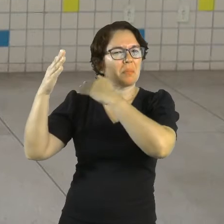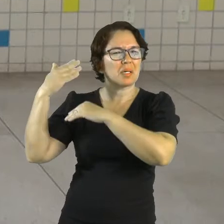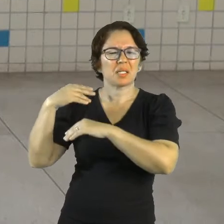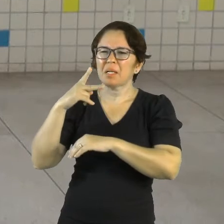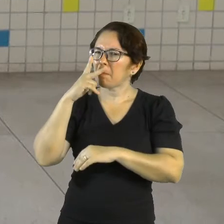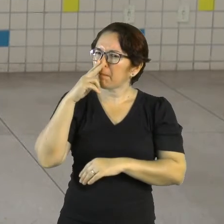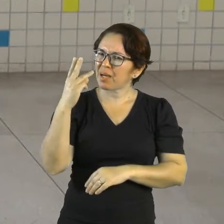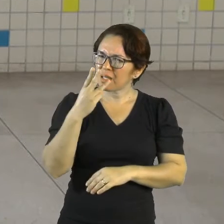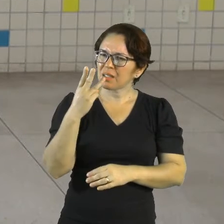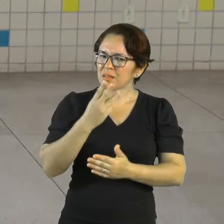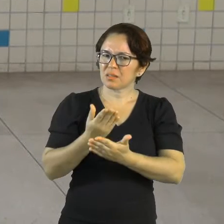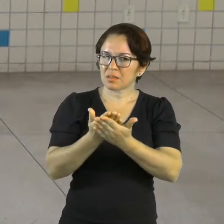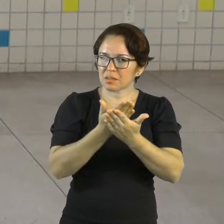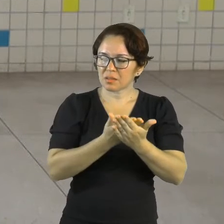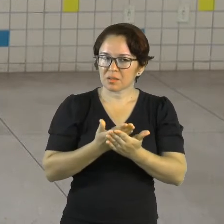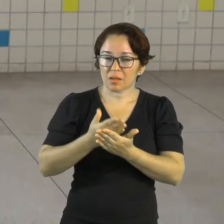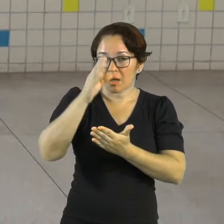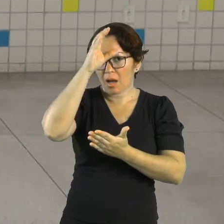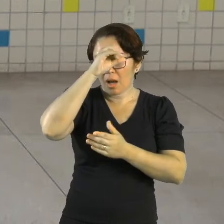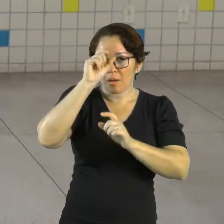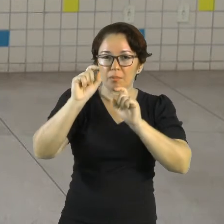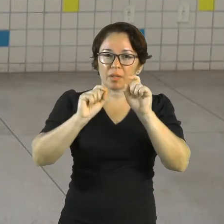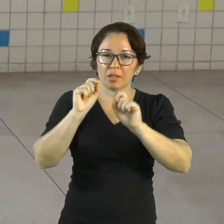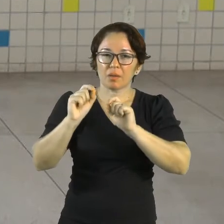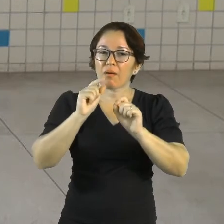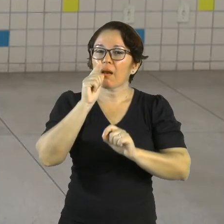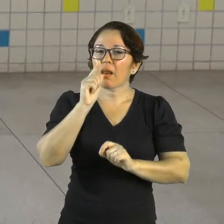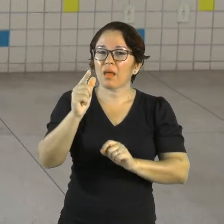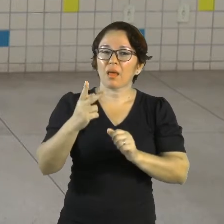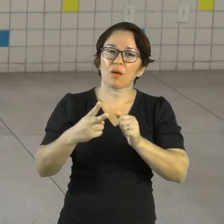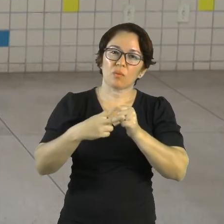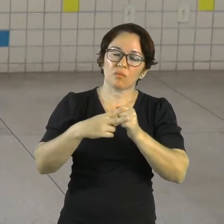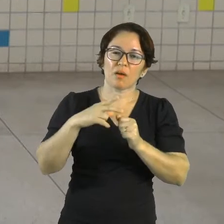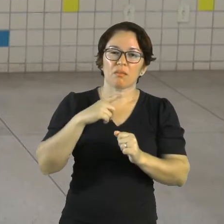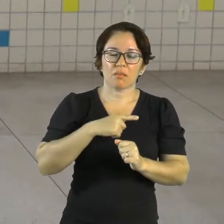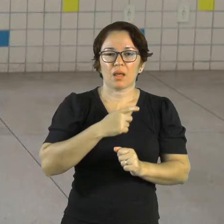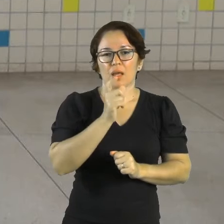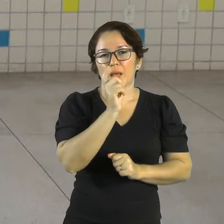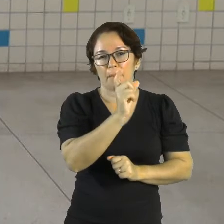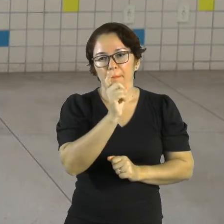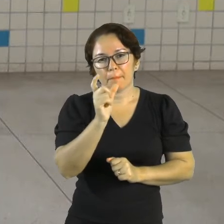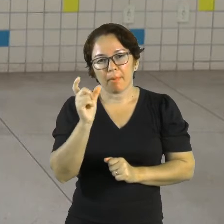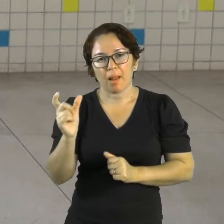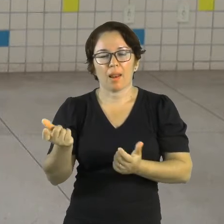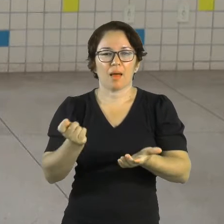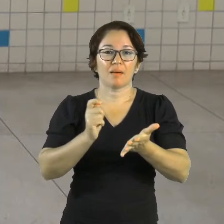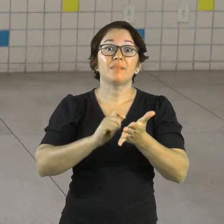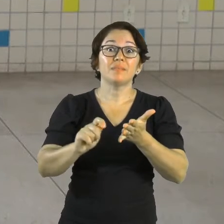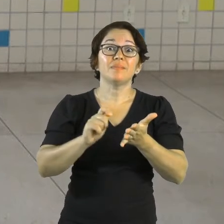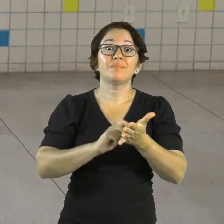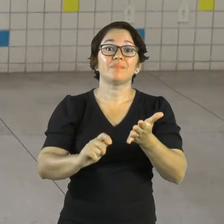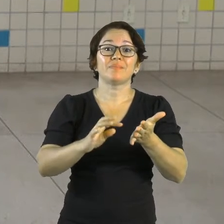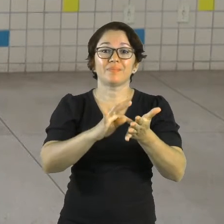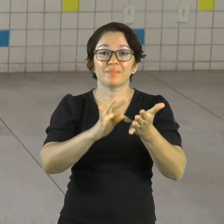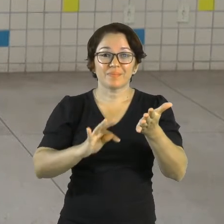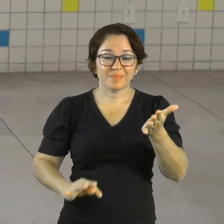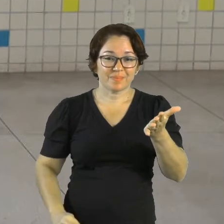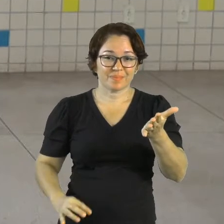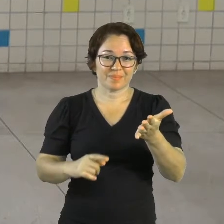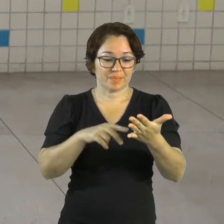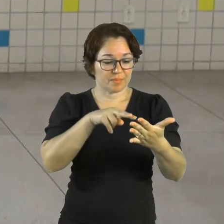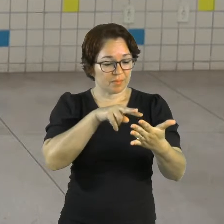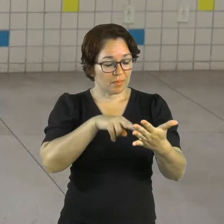sobre linguagem verbal, que é aquela linguagem que apresenta palavras, a escrita do texto, onde dá sentido